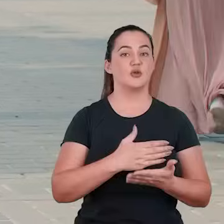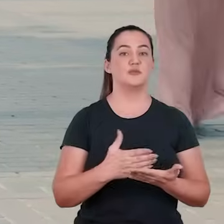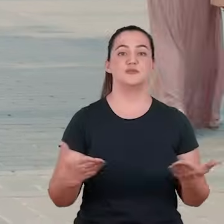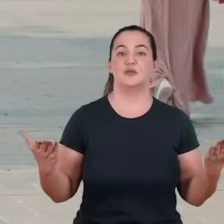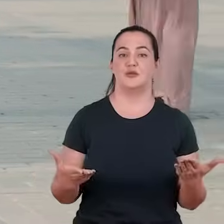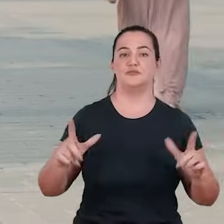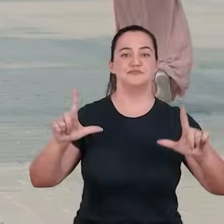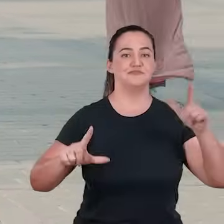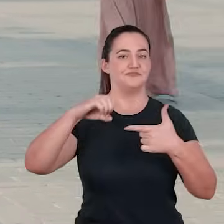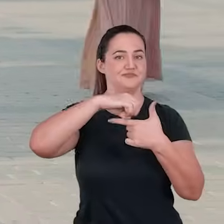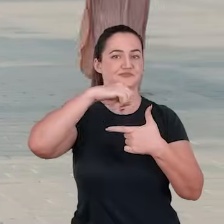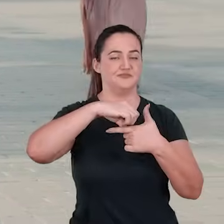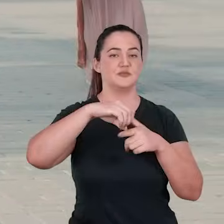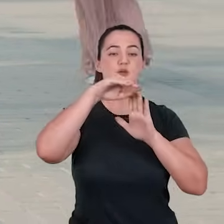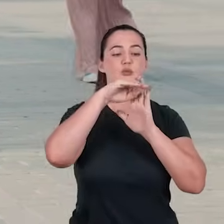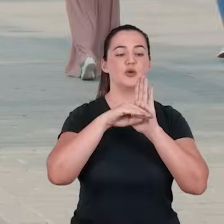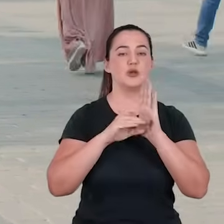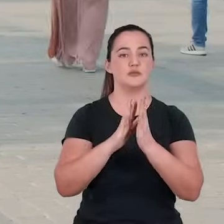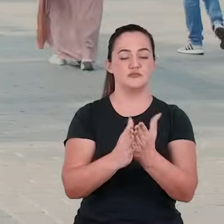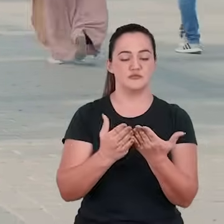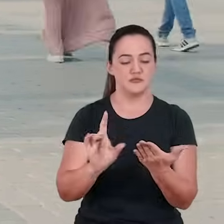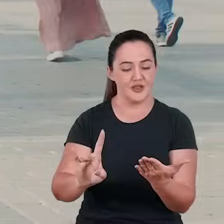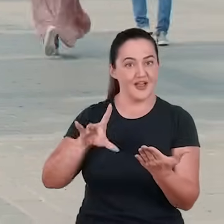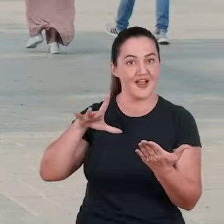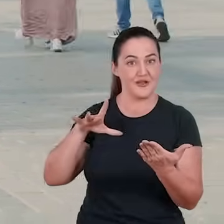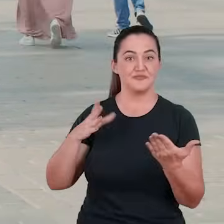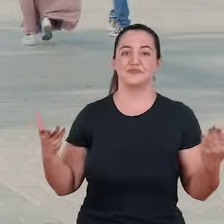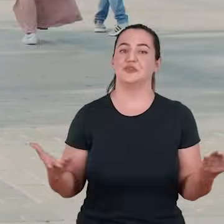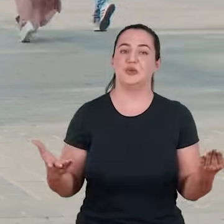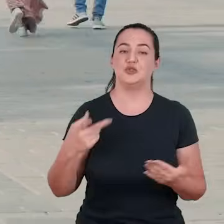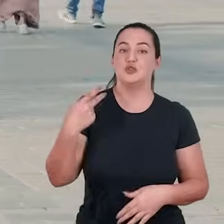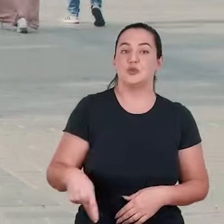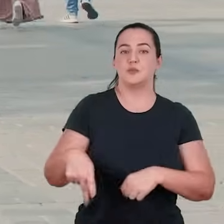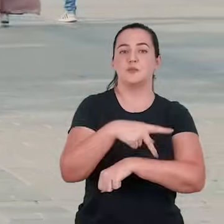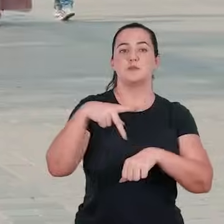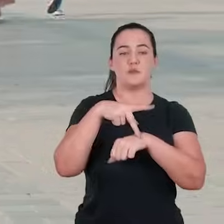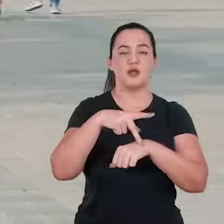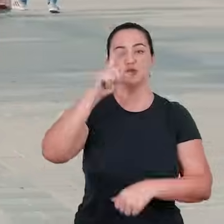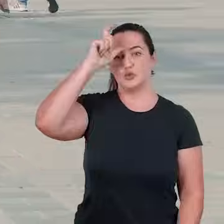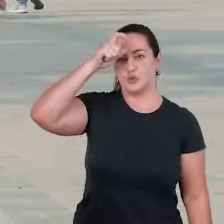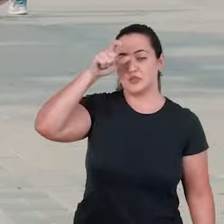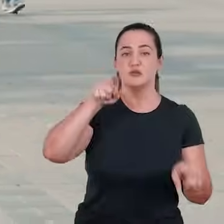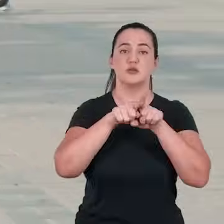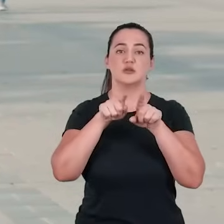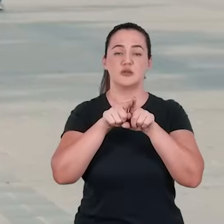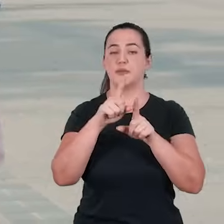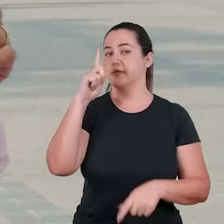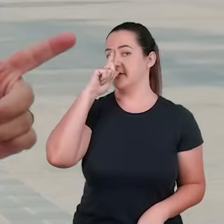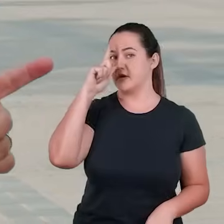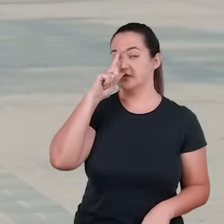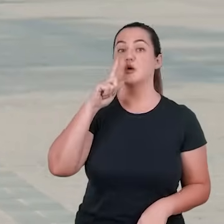Está começando pela TV Novo Tempo mais um programa Evidências. E hoje nós estamos aqui na Turquia e Grécia, percorrendo os caminhos